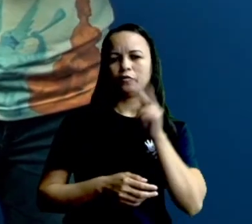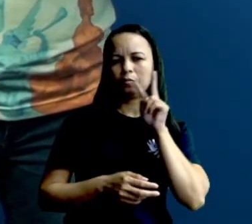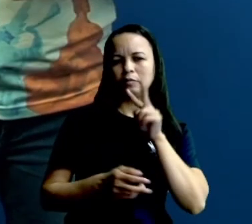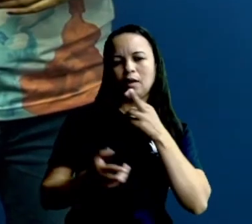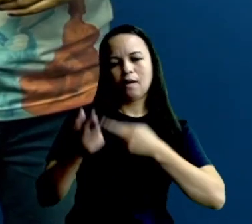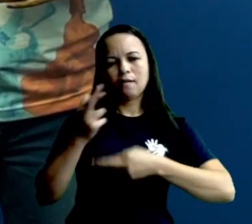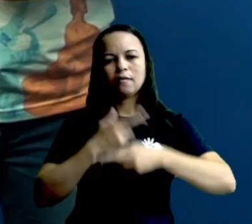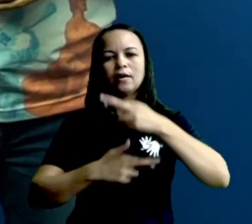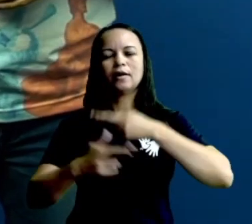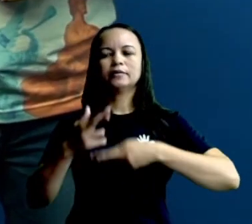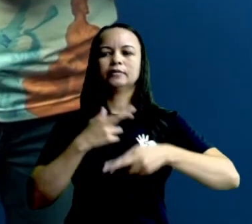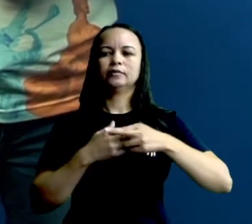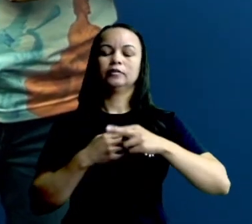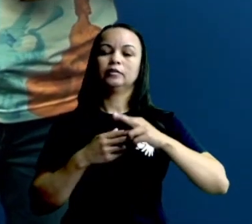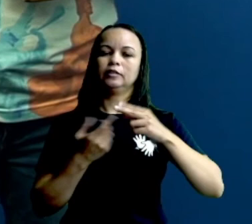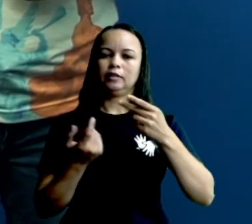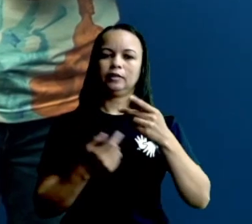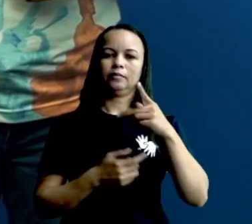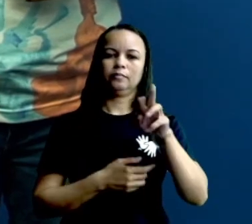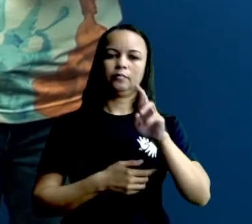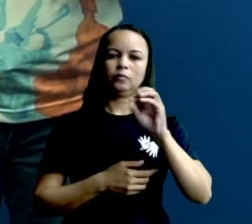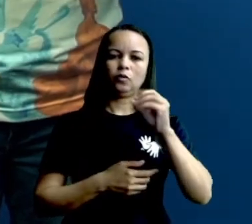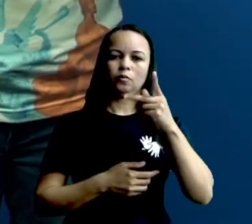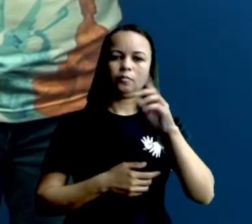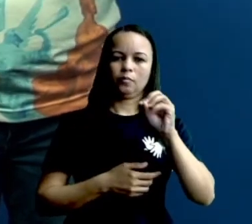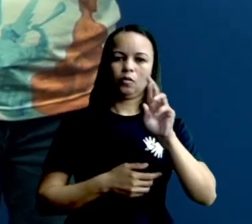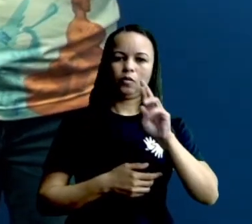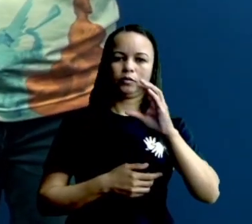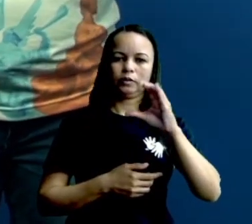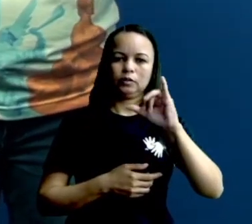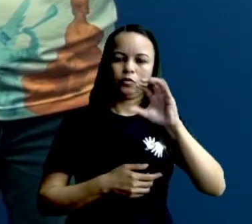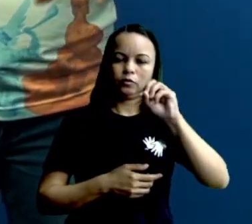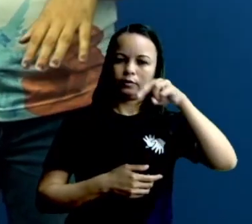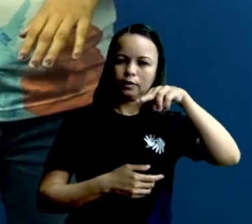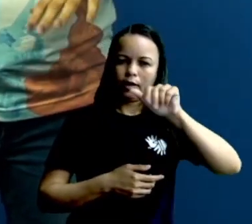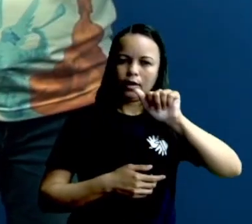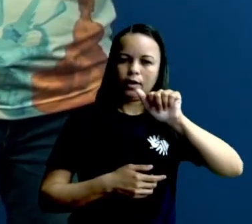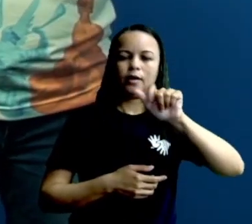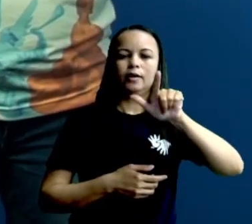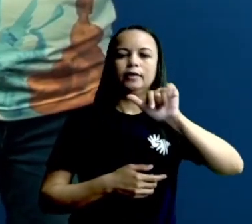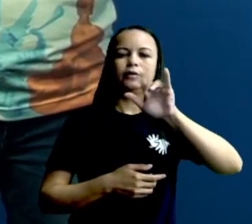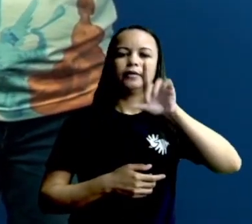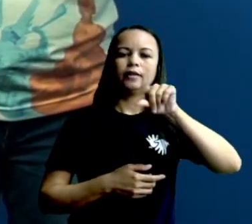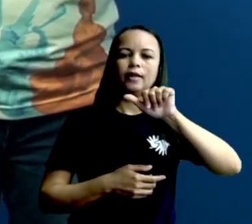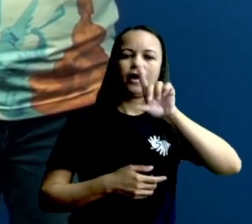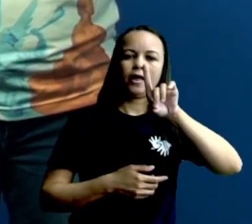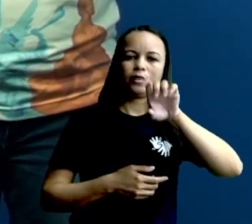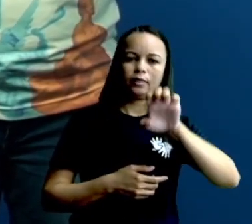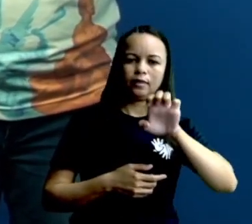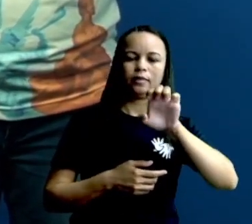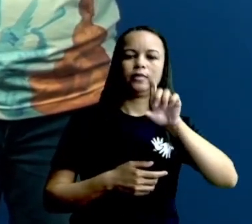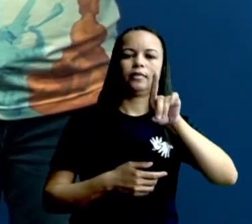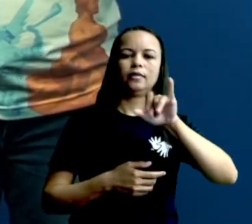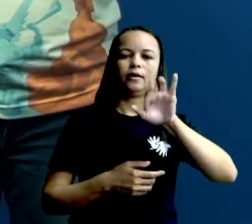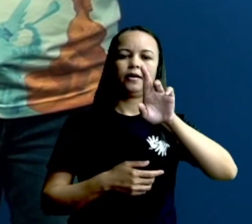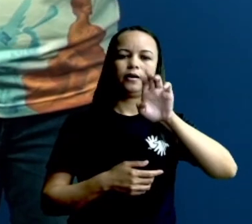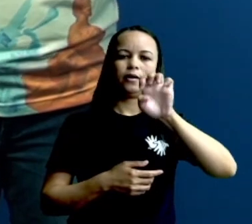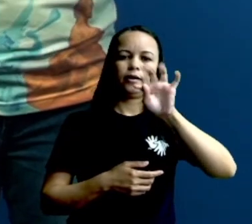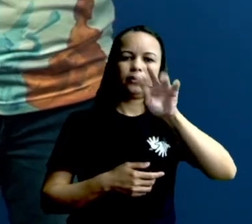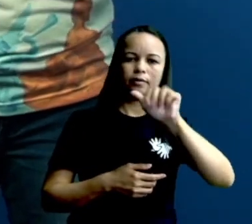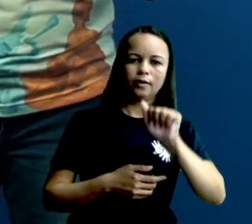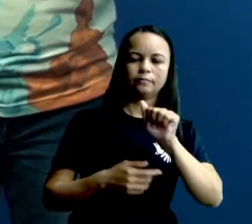essa relação de proporcionalidade direta, ok? Então, espero ter deixado aí mais esse conhecimento para